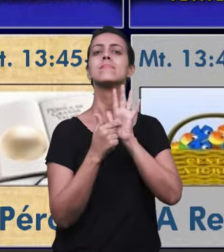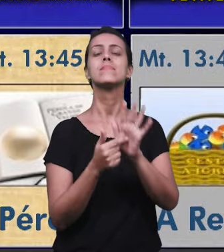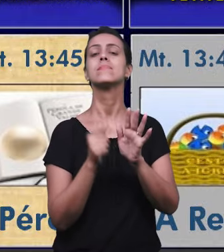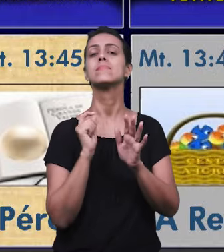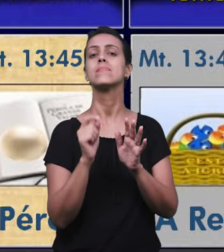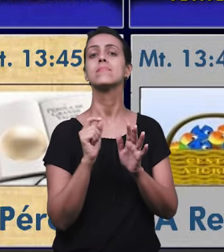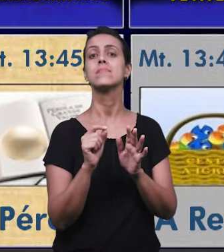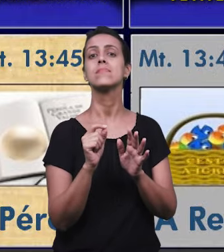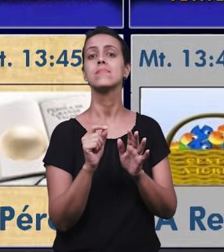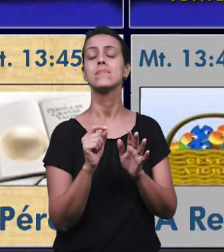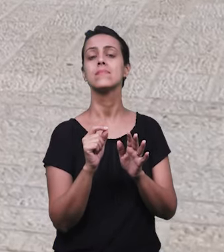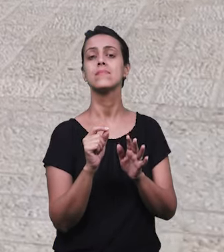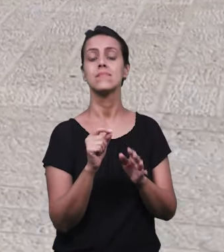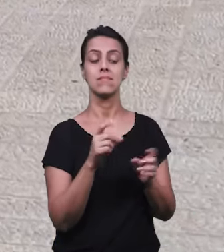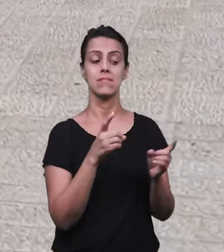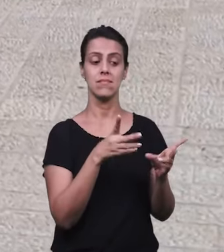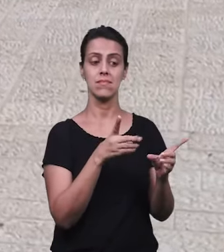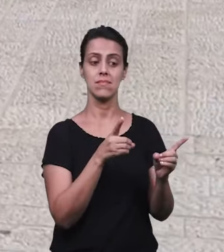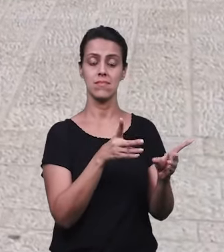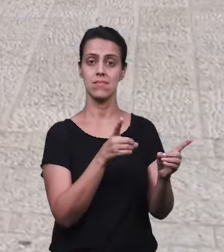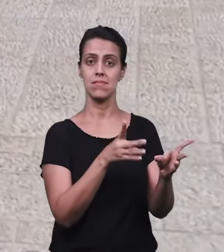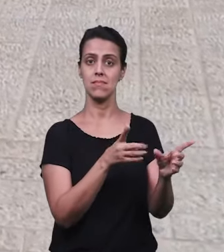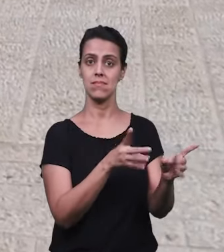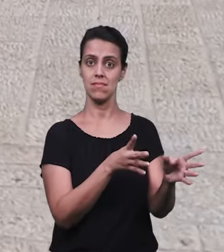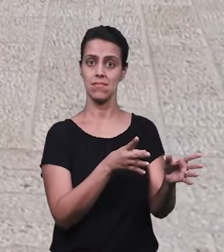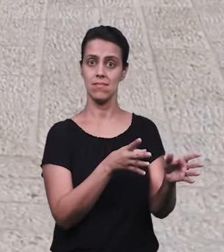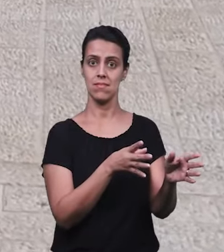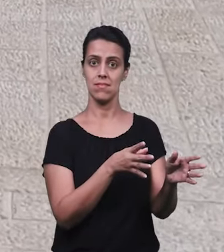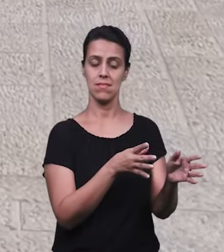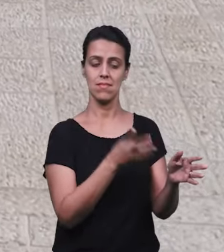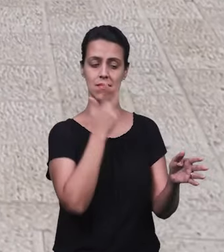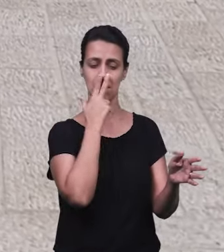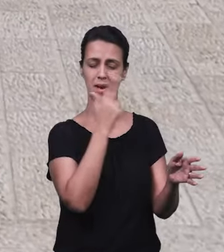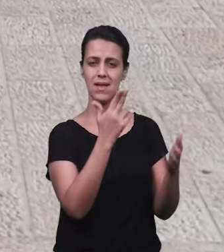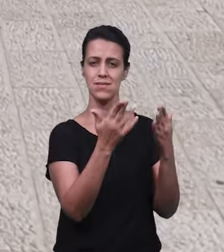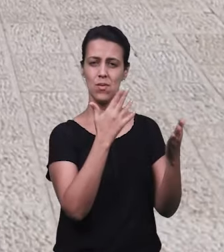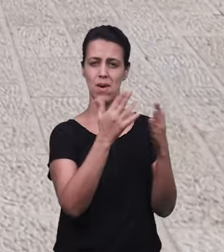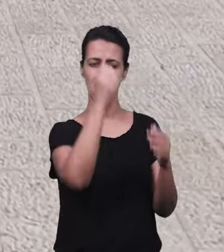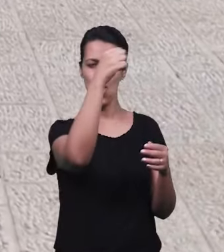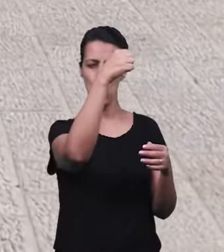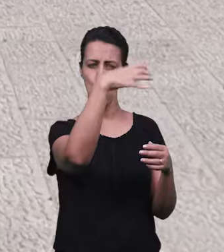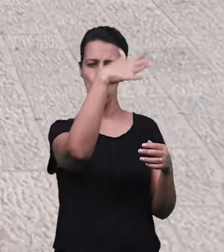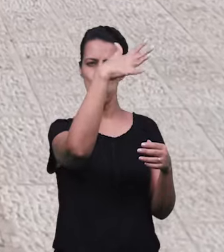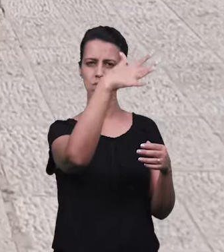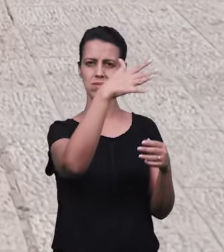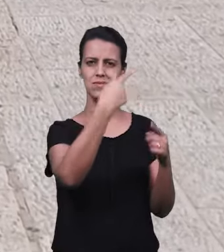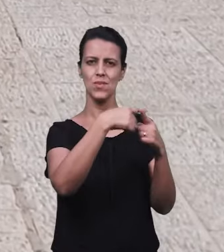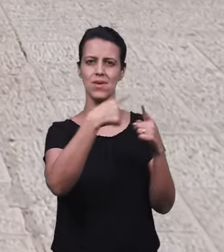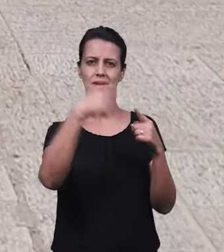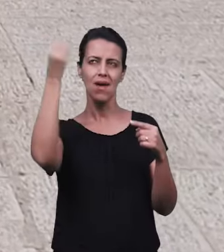da igreja, essa doutrina ela seria na forma de uma luz resplandecente, ou seja, seria uma doutrina